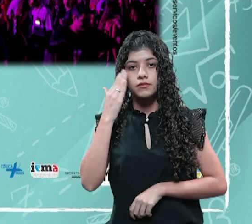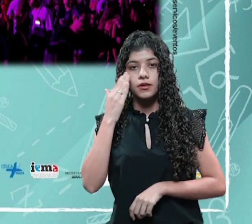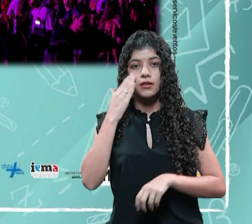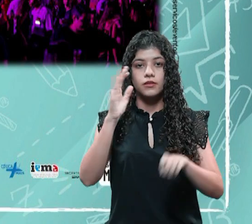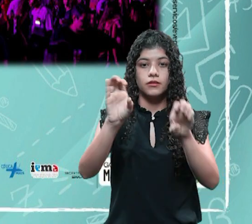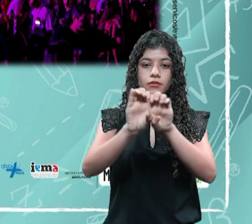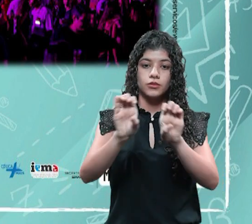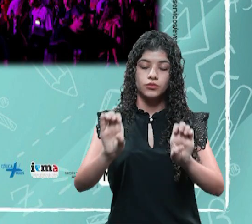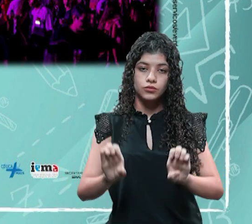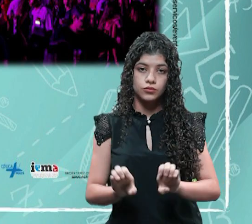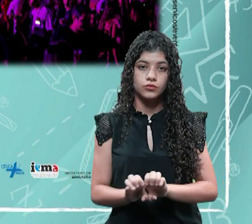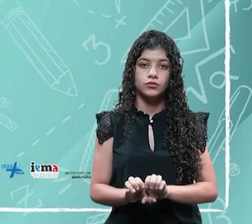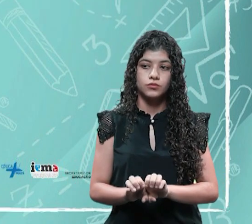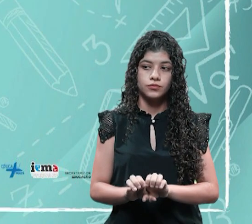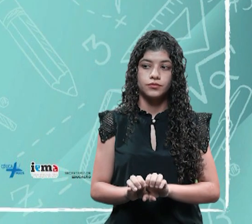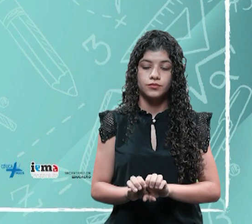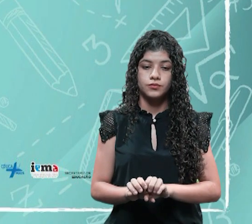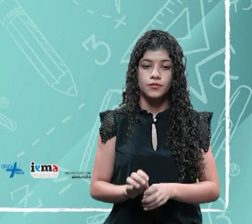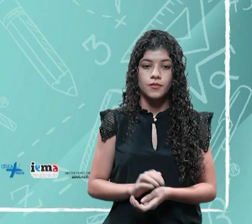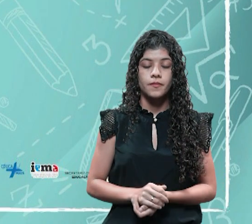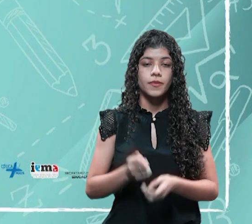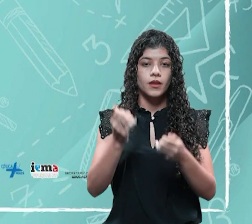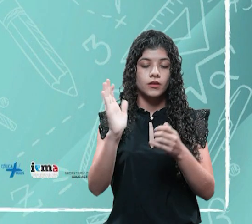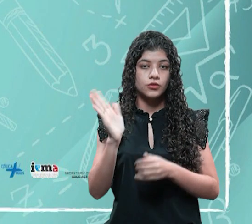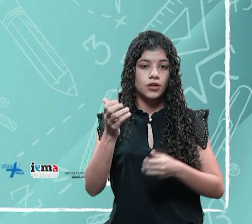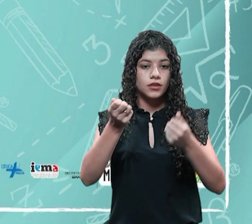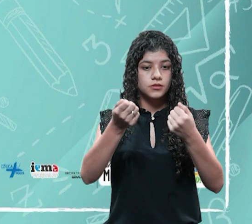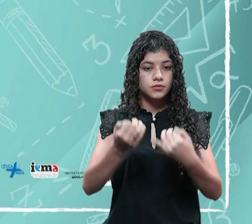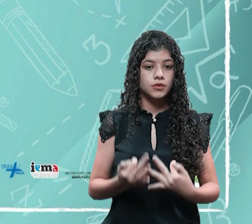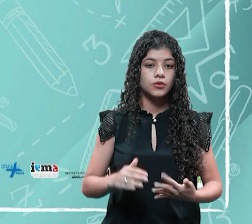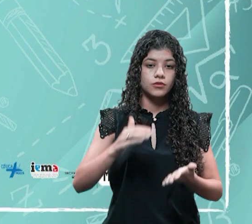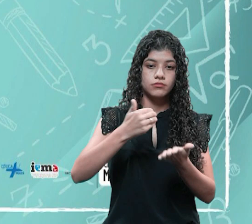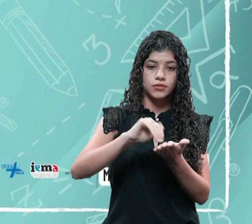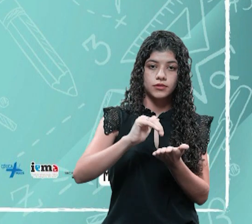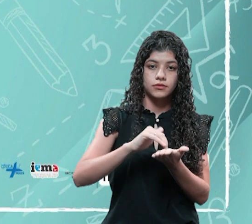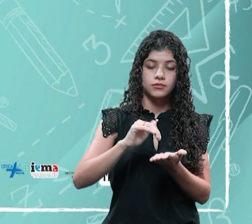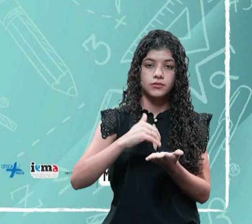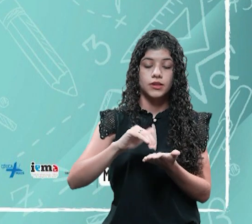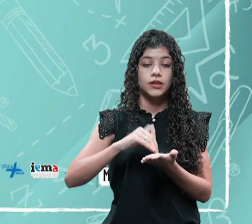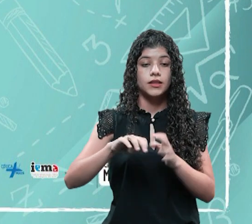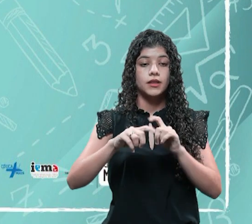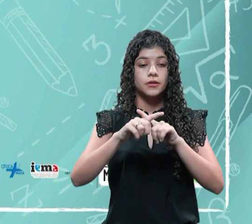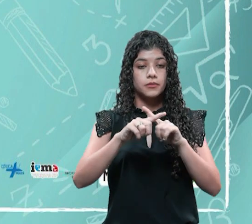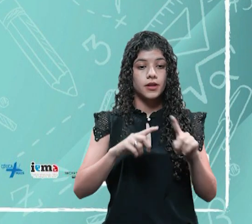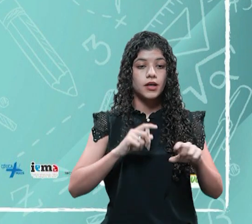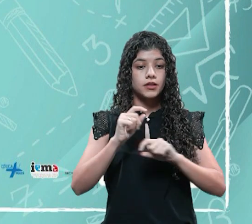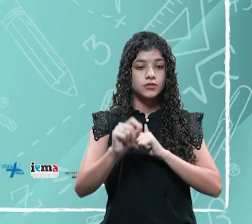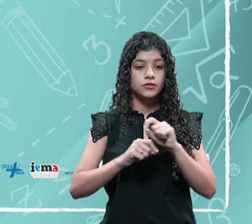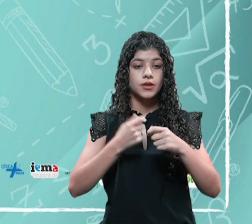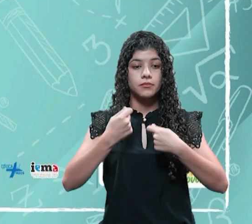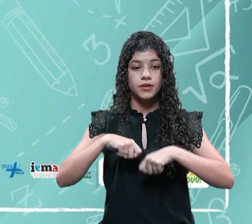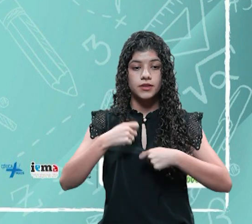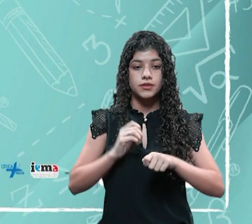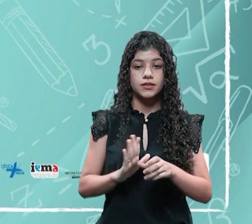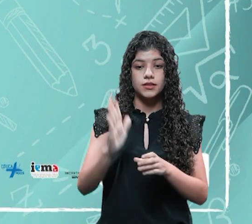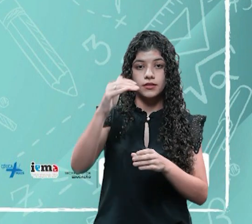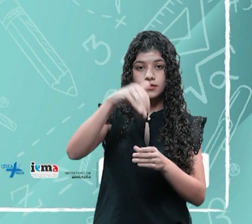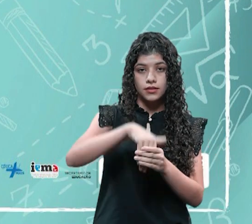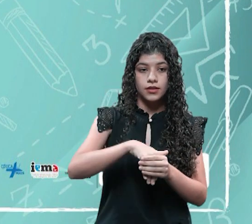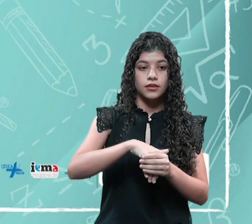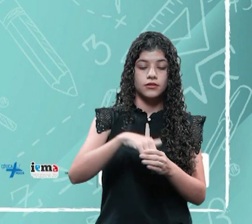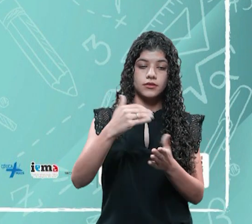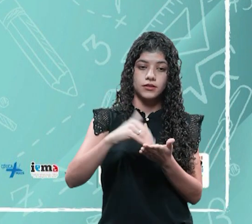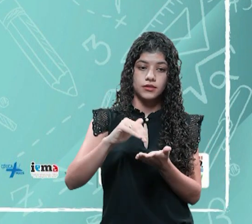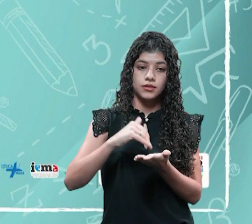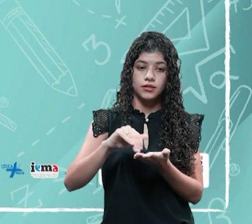infraestrutura operacional. A gente falou da secretaria, né? Mas a gente precisa de um apoio operacional dentro